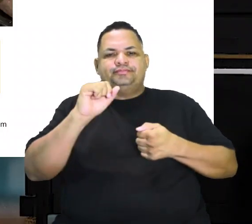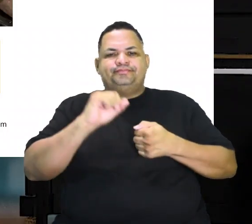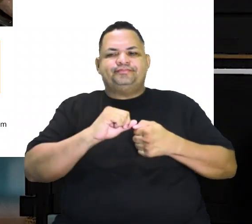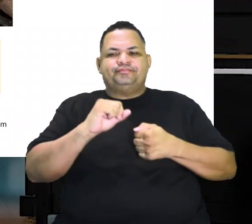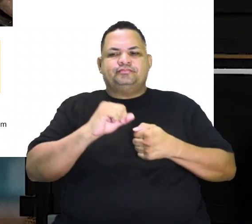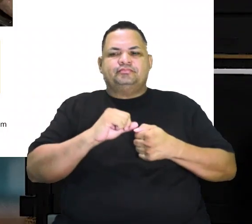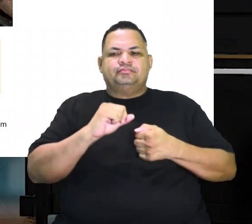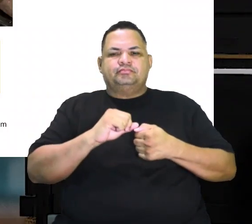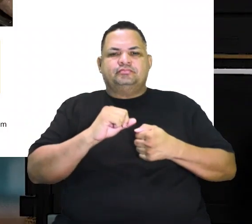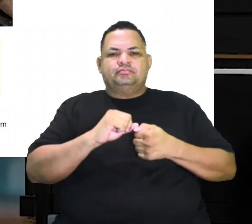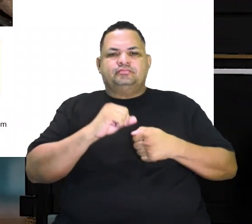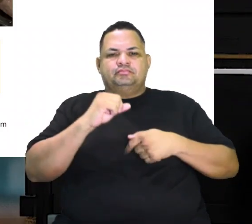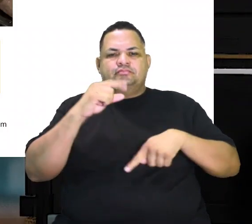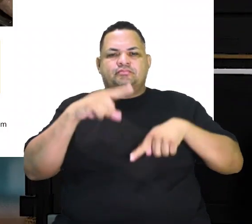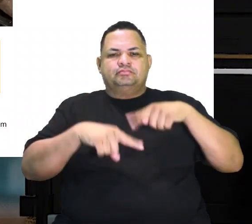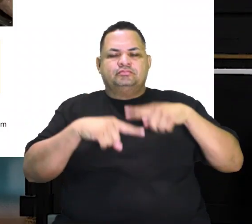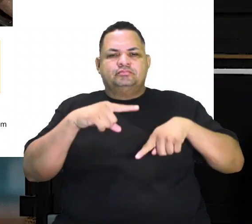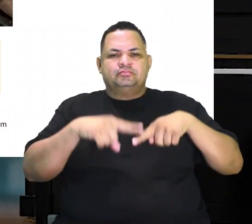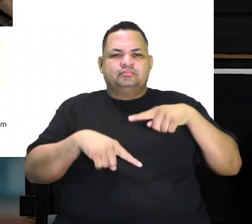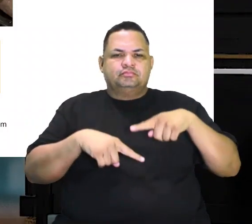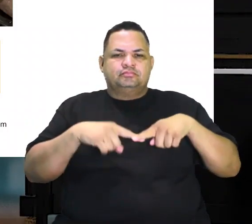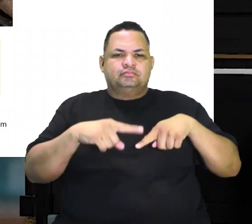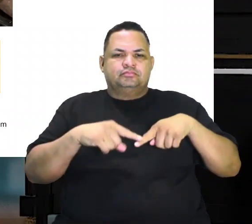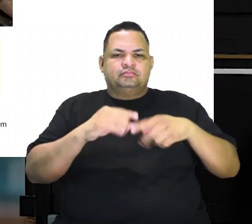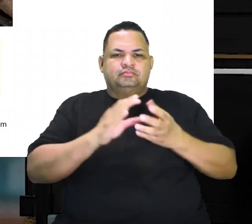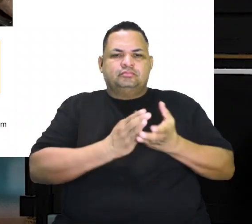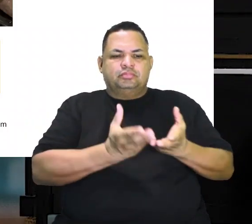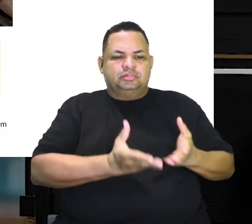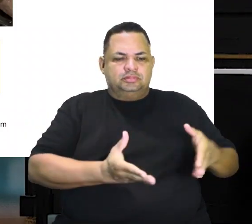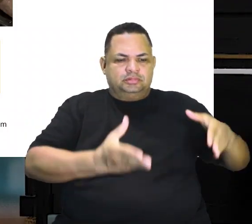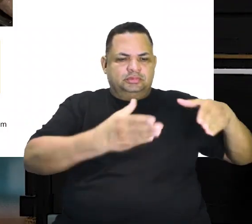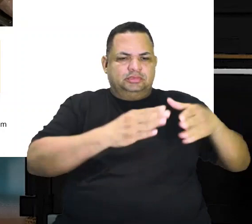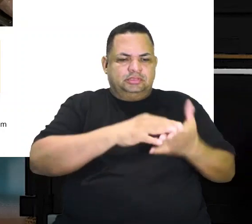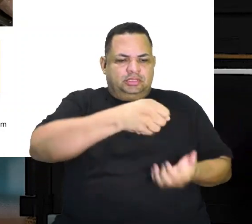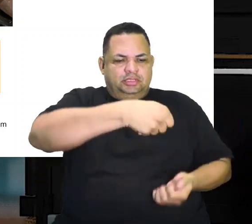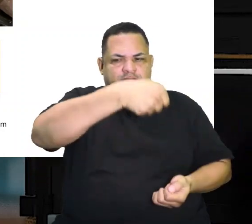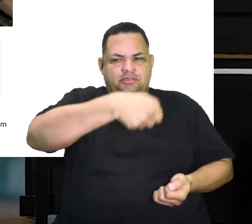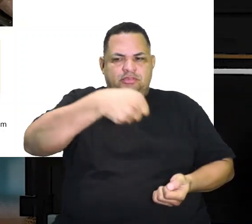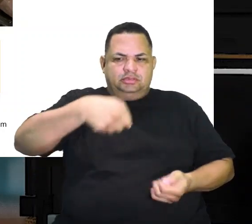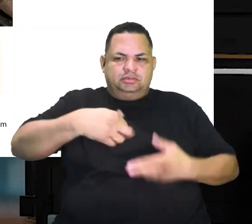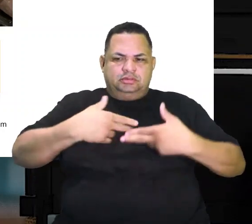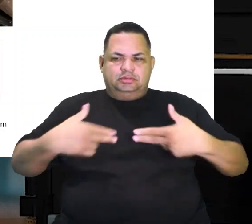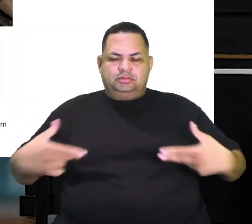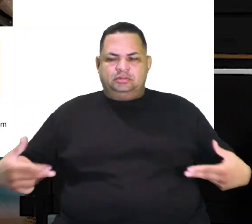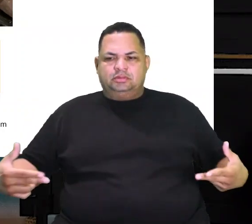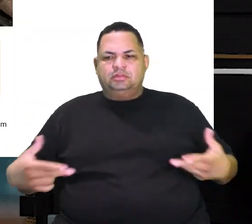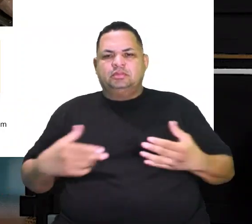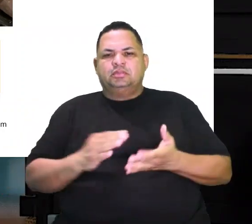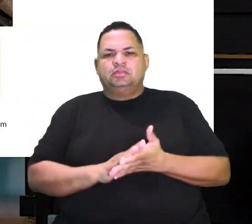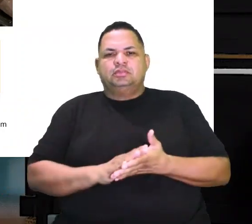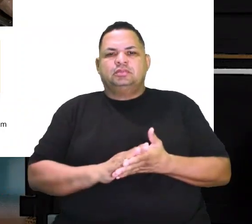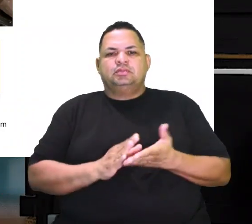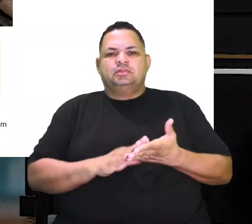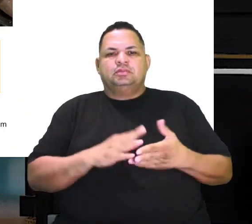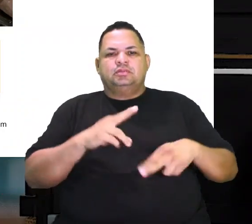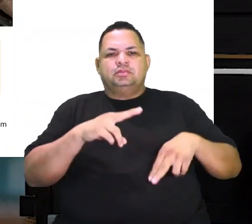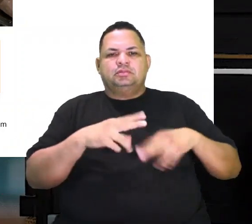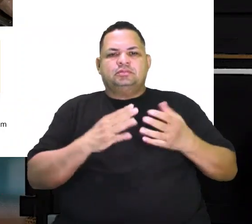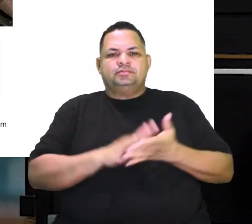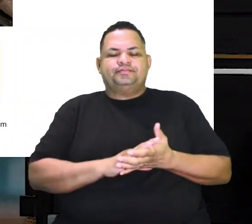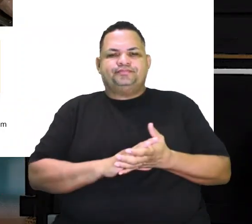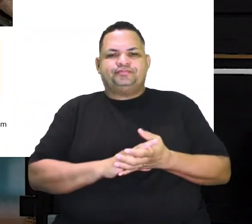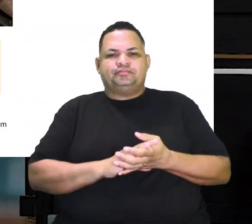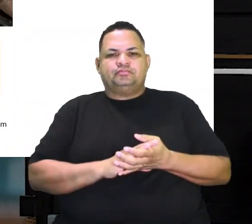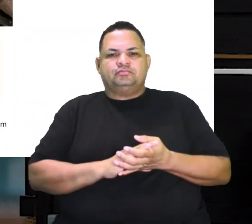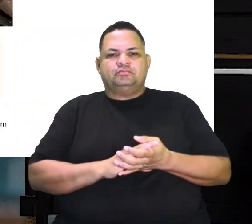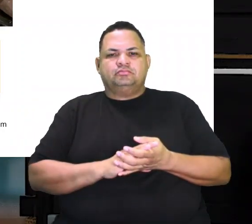confecção de produtos como cestarias, né? Feito também de folhas de